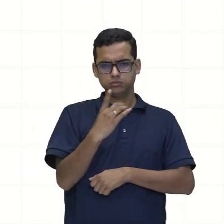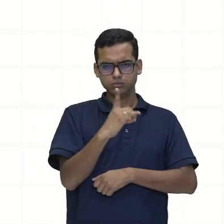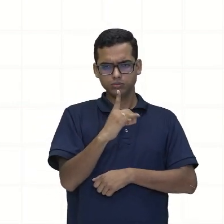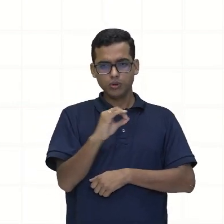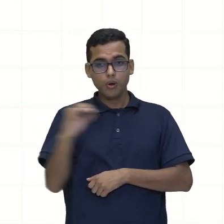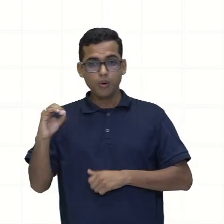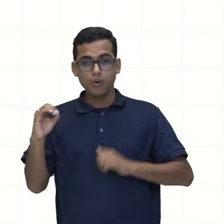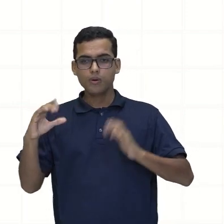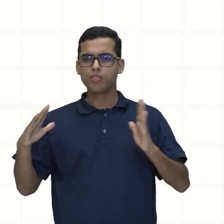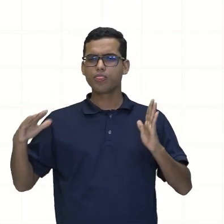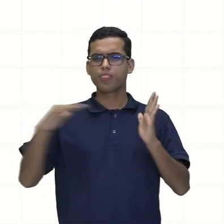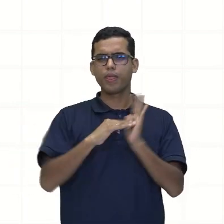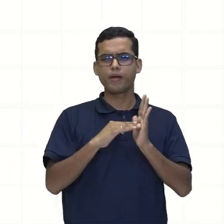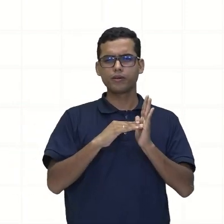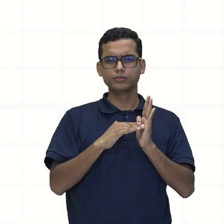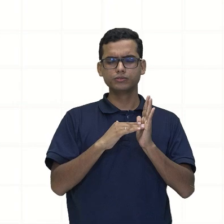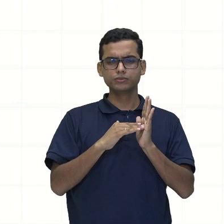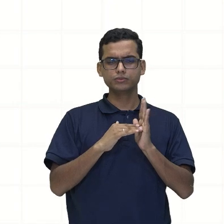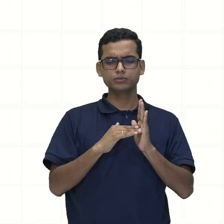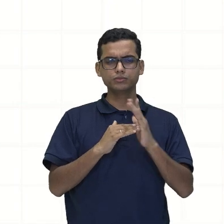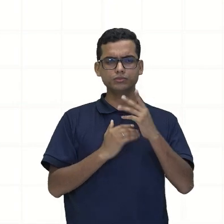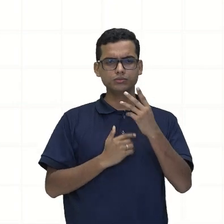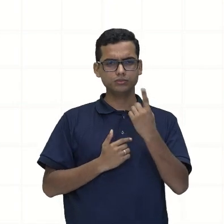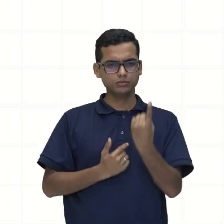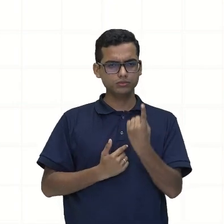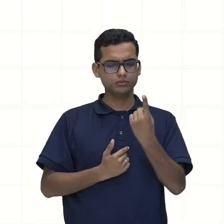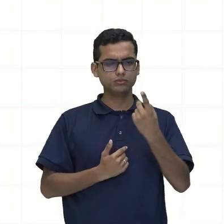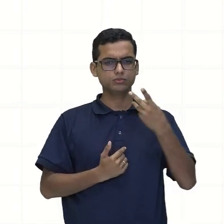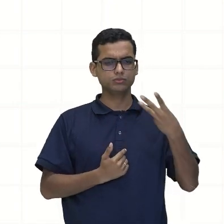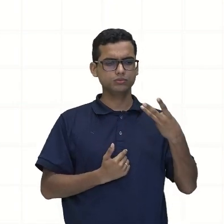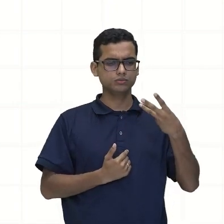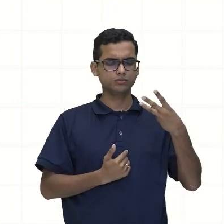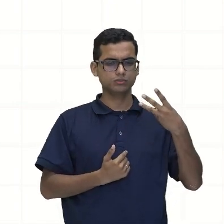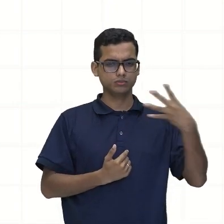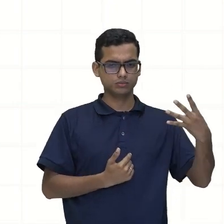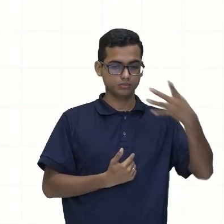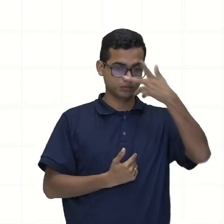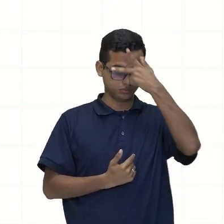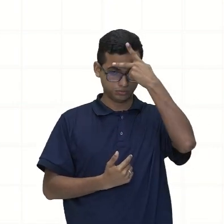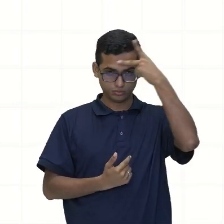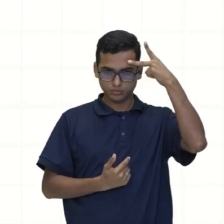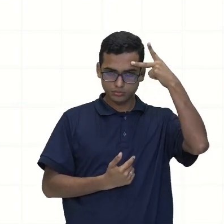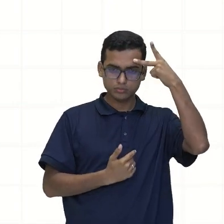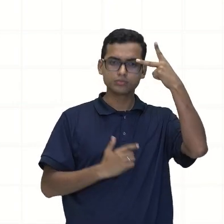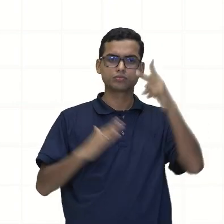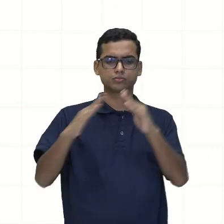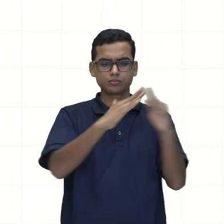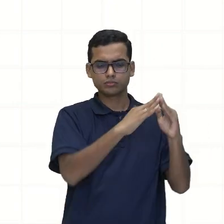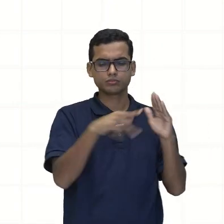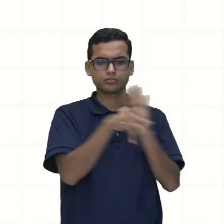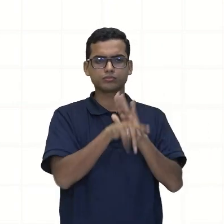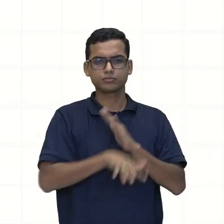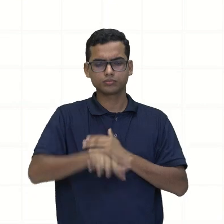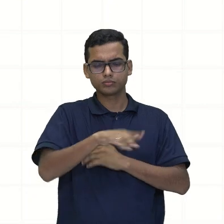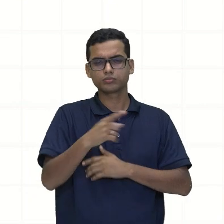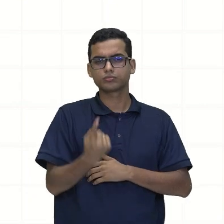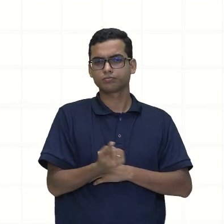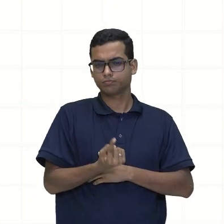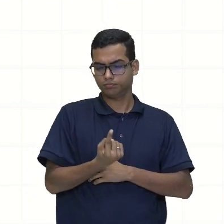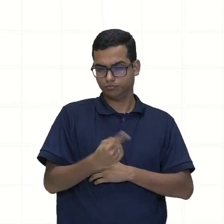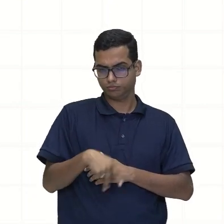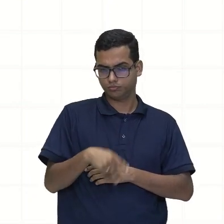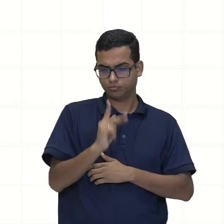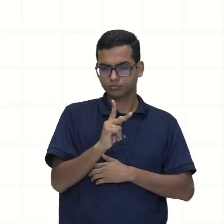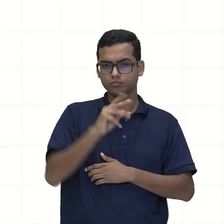a 134 habitantes por quilômetros quadrados. Então, observe que os tons mais claros,